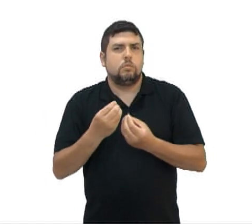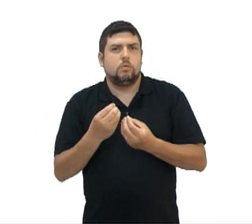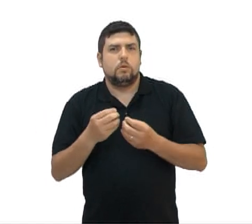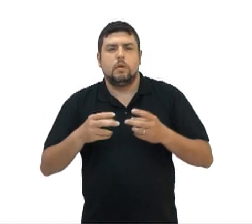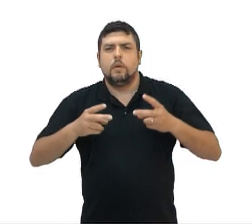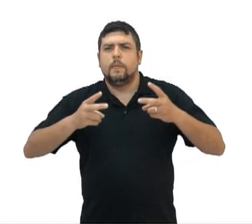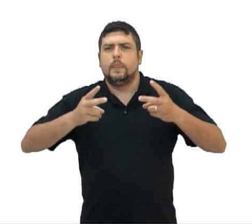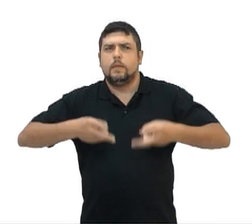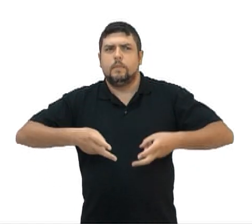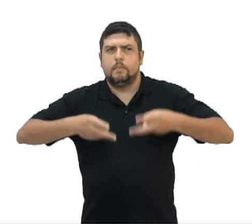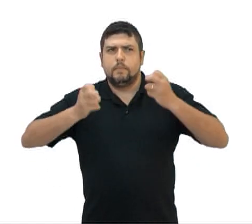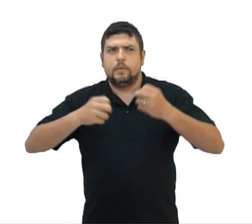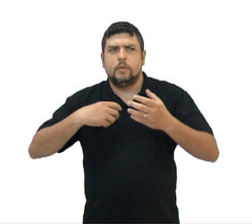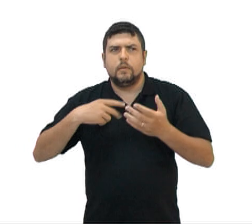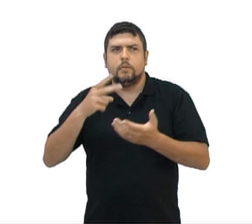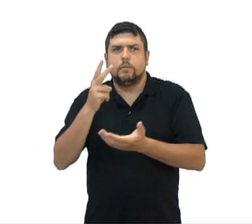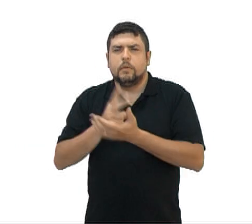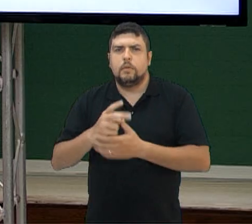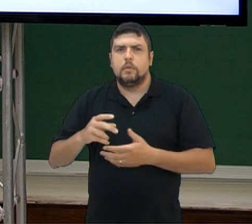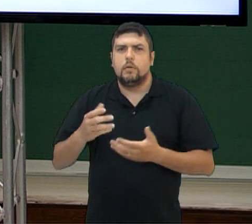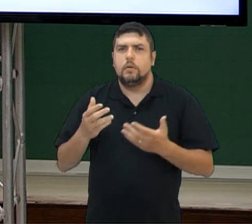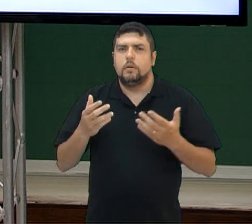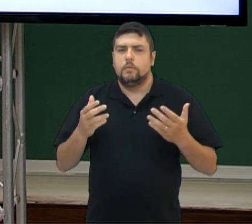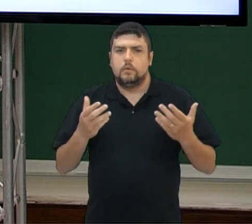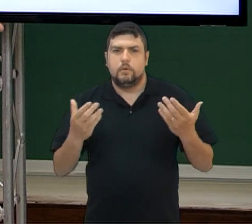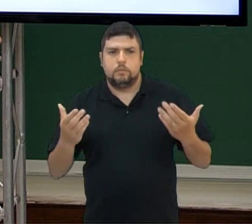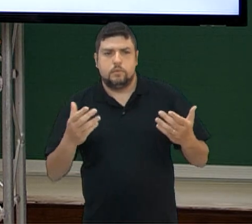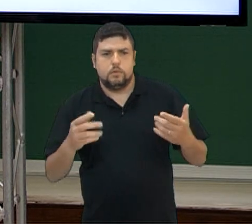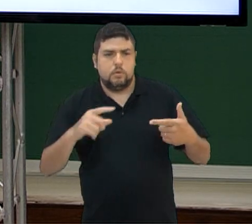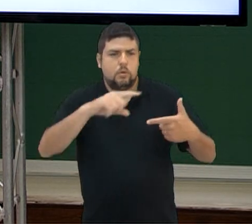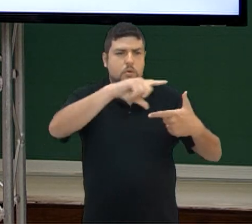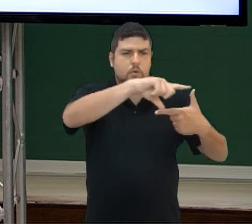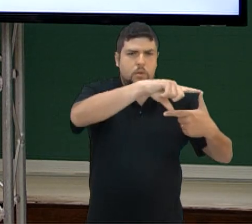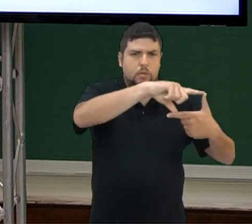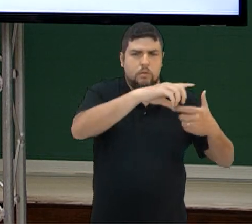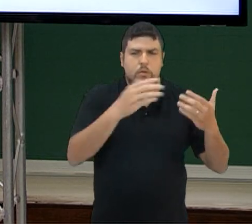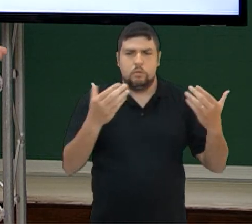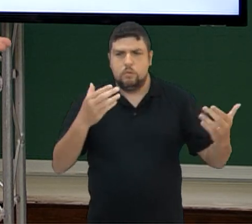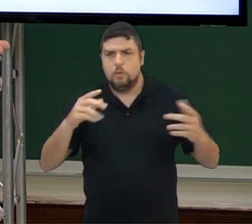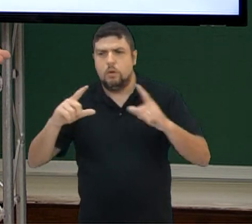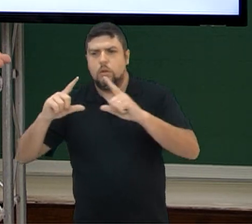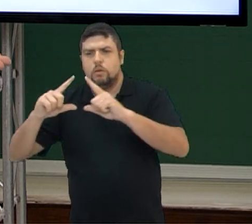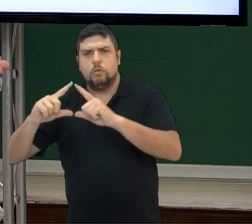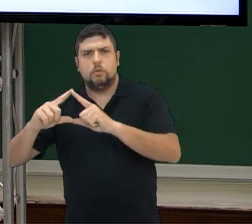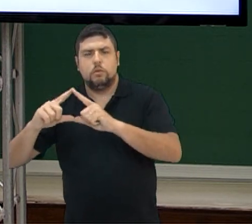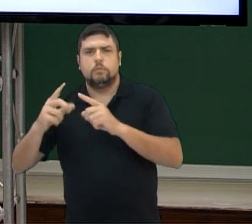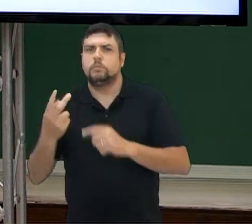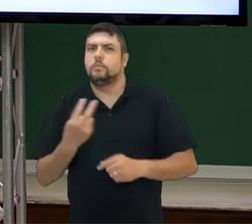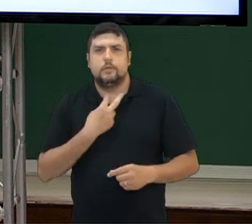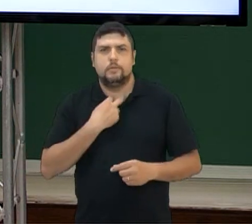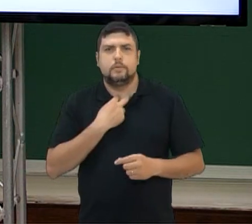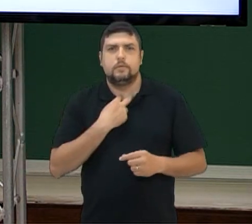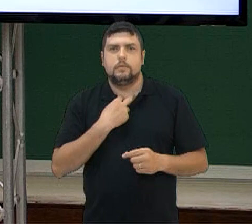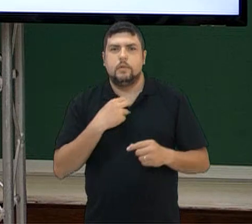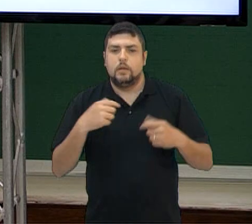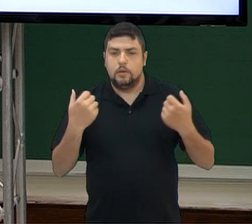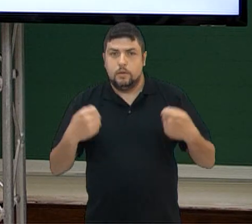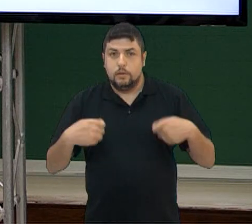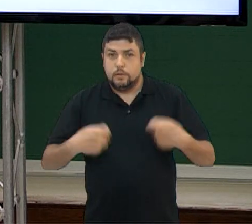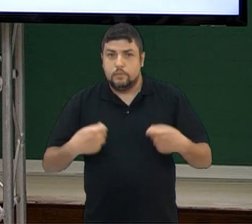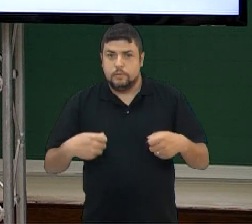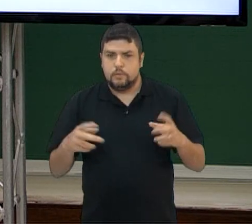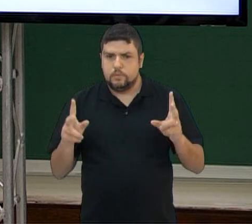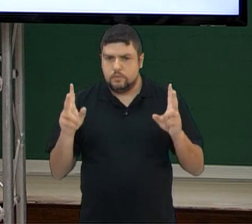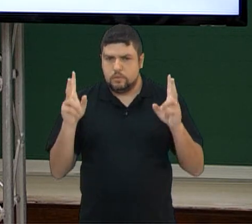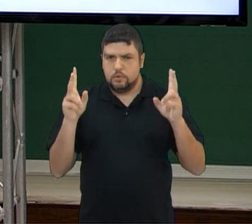sempre destacado? É que eu não posso comparar um quadrado com um triângulo, né? Não teria lógica. Então, por isso que tenha sempre